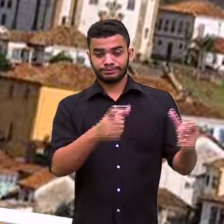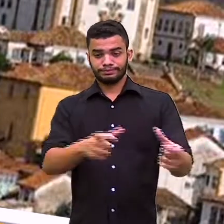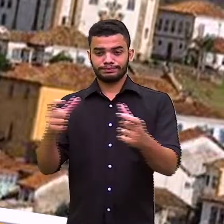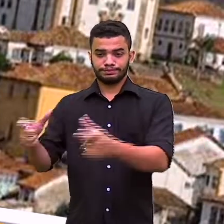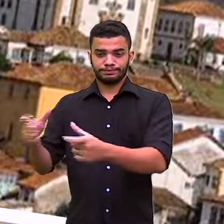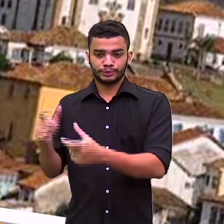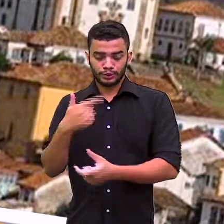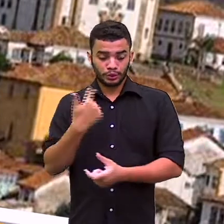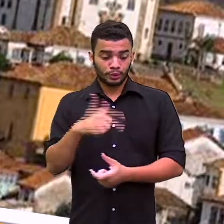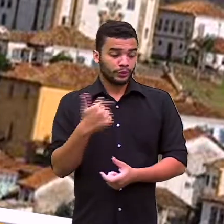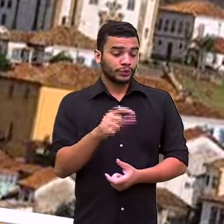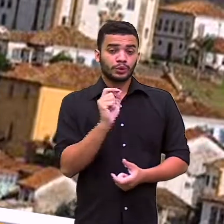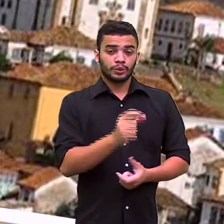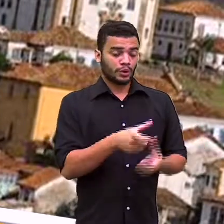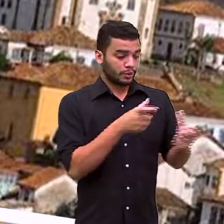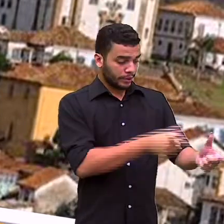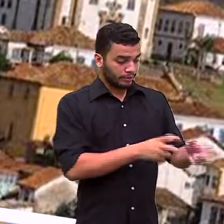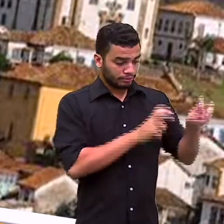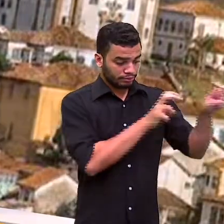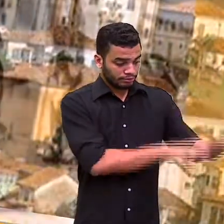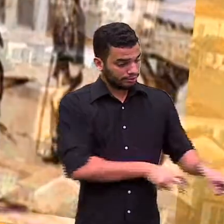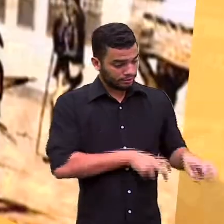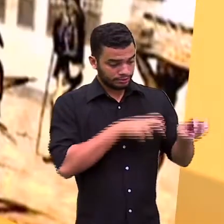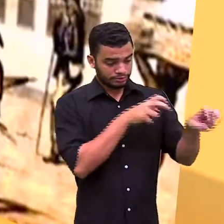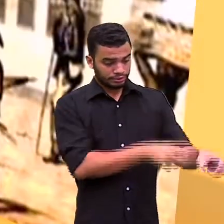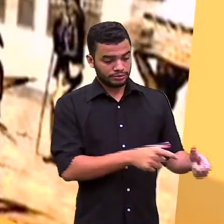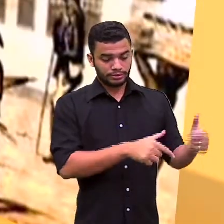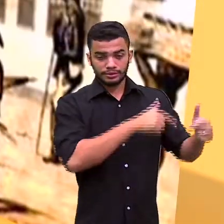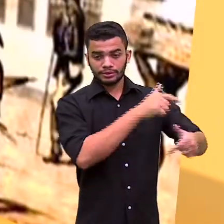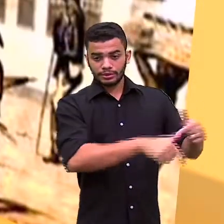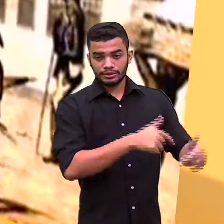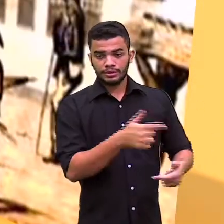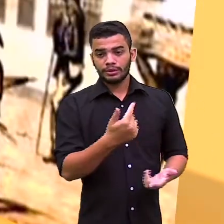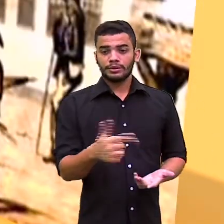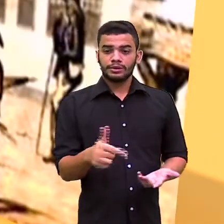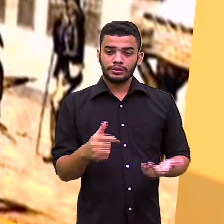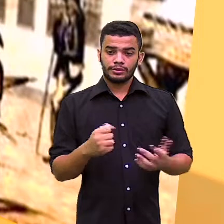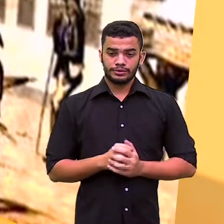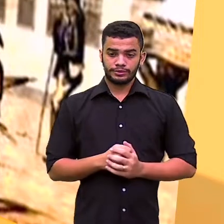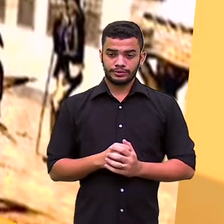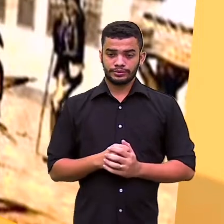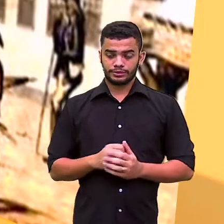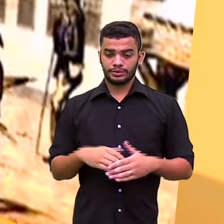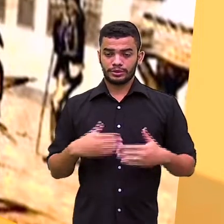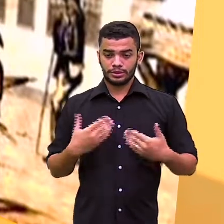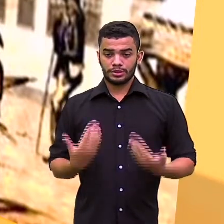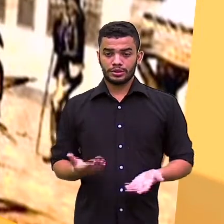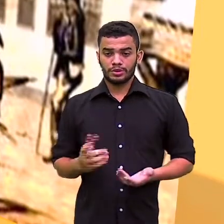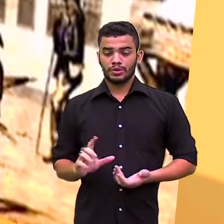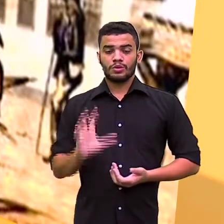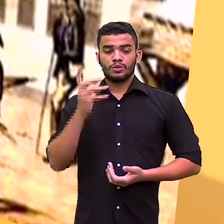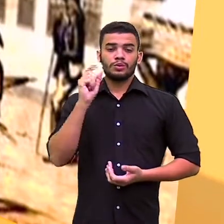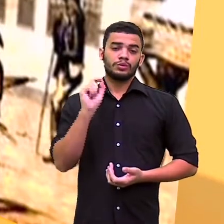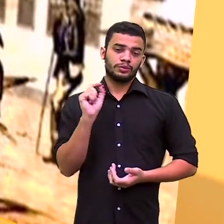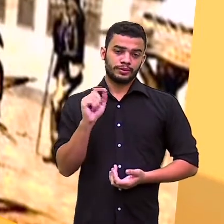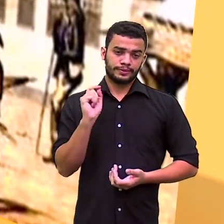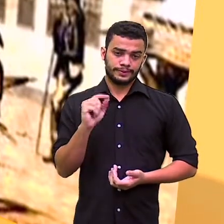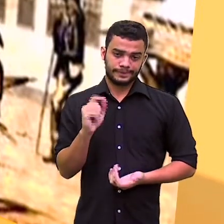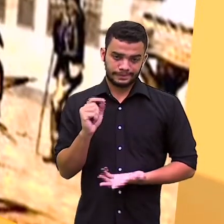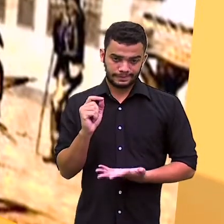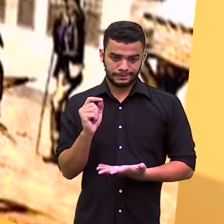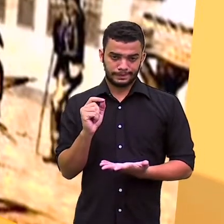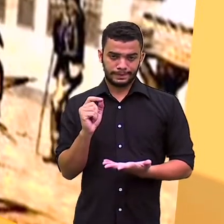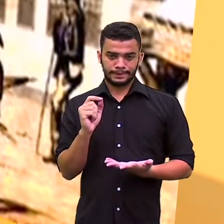rotas de abastecimento eram muito difíceis de ser percorridas. O resultado foi a escassez e